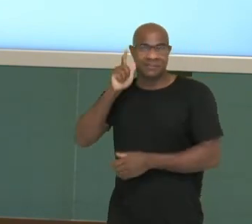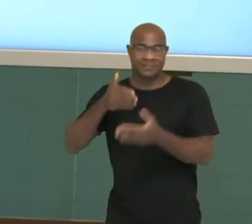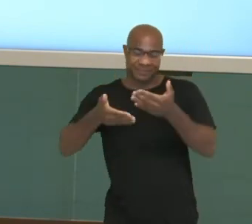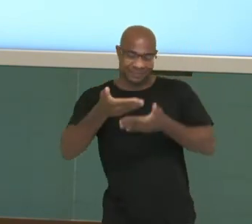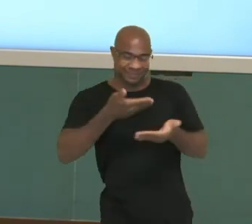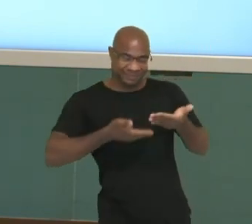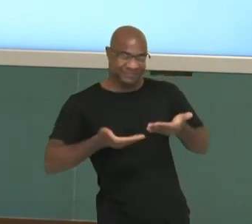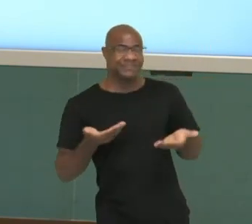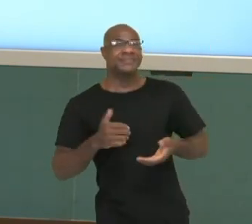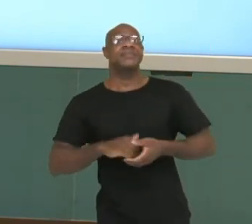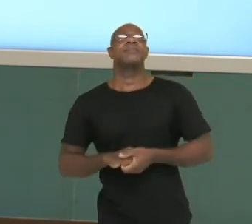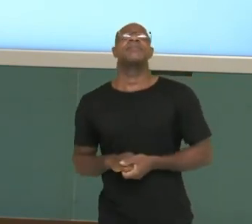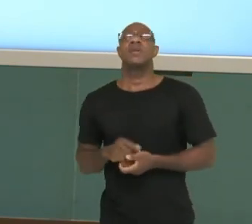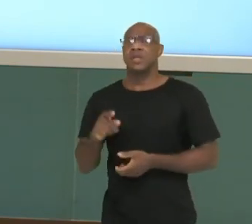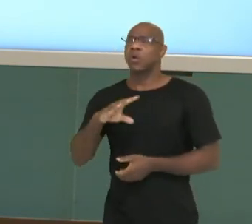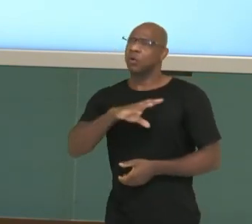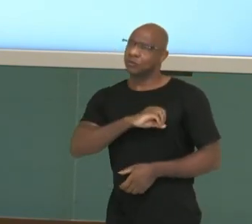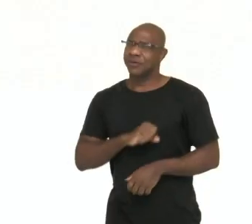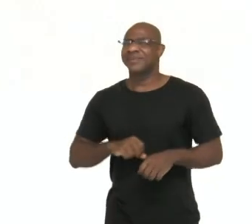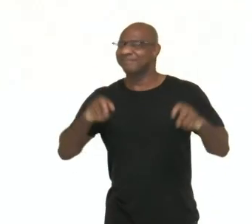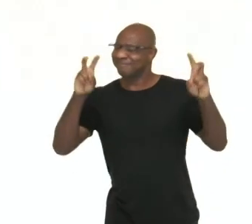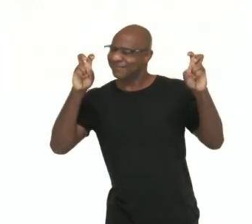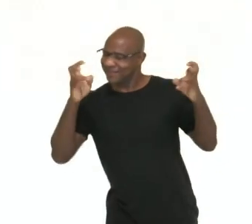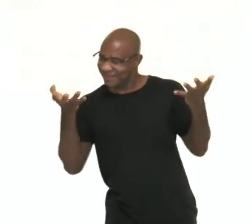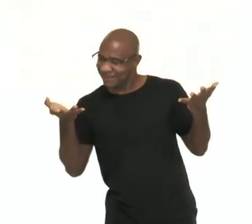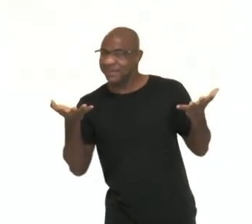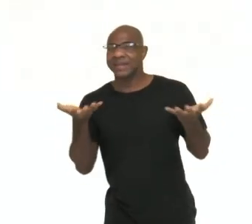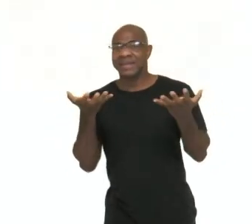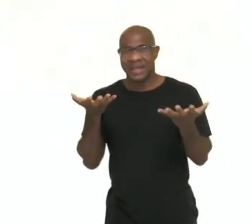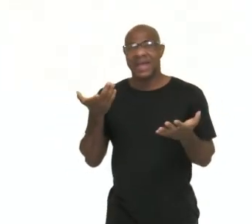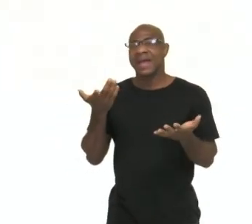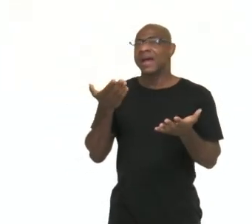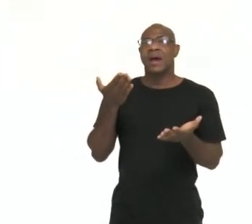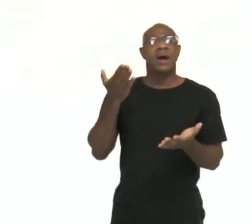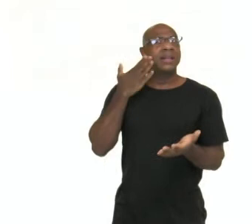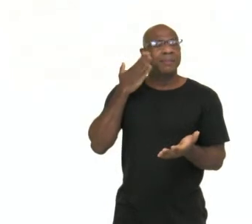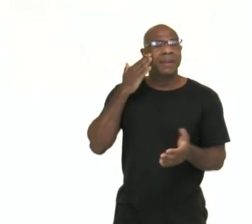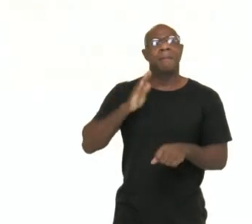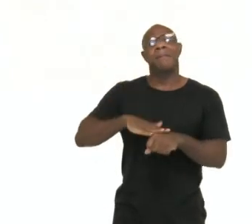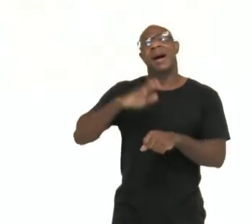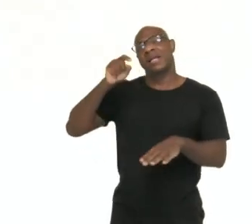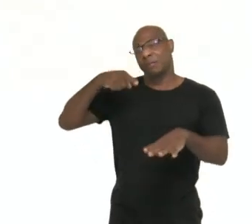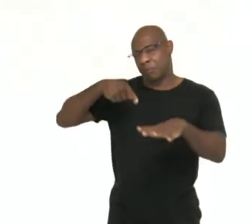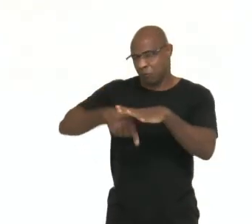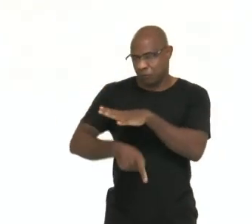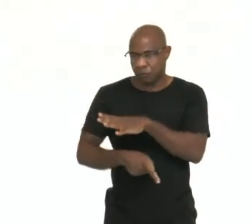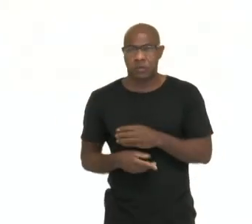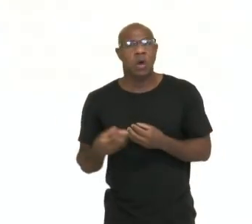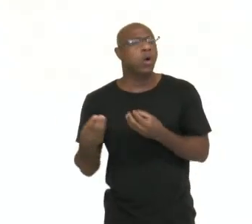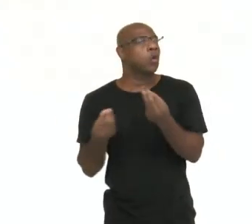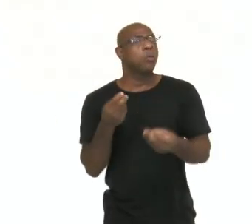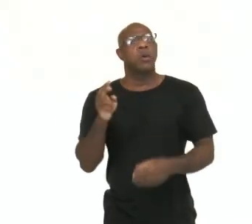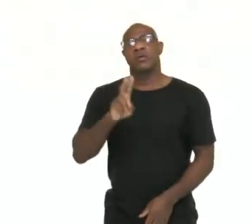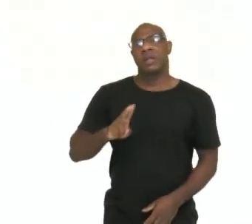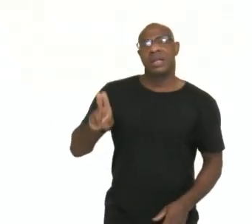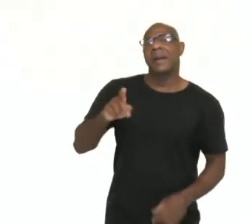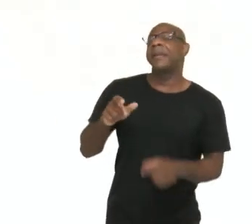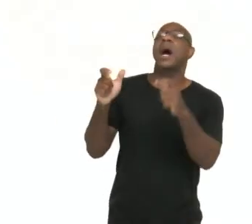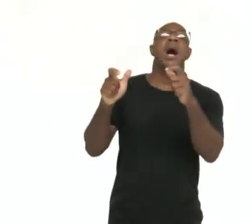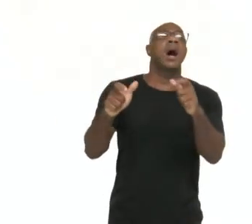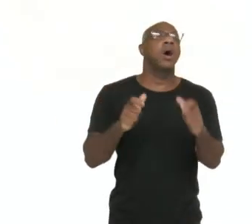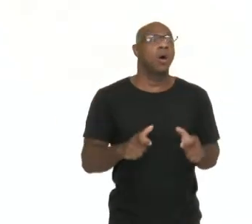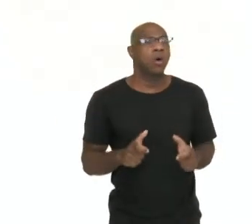Se você gostou do assunto, quer saber um pouquinho mais sobre mímica, onde pode ser utilizado, jogos mímicos, o que